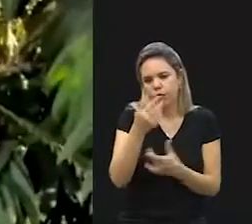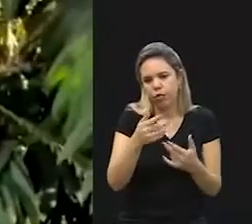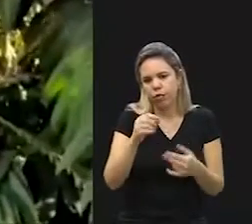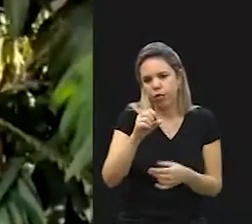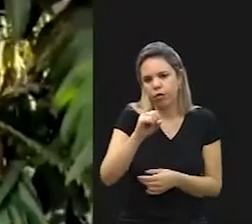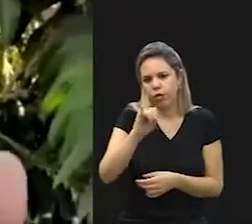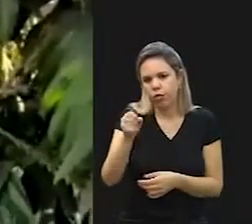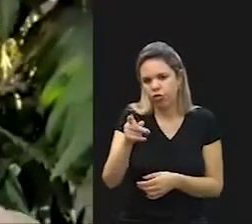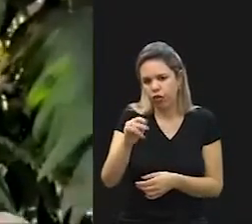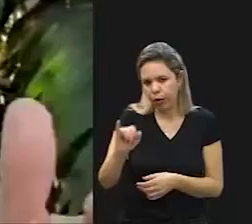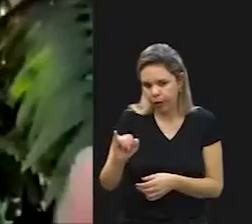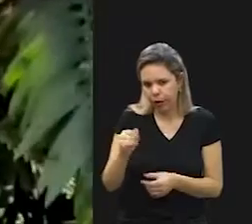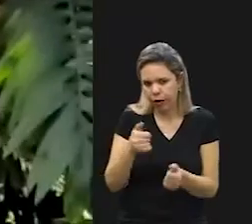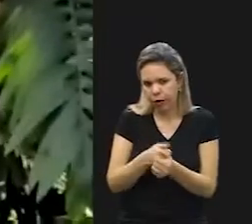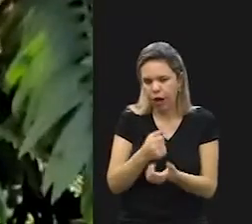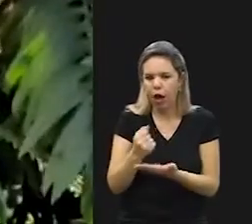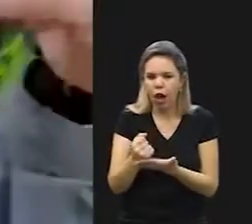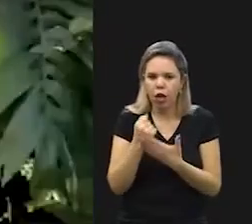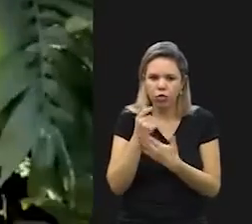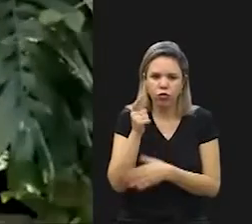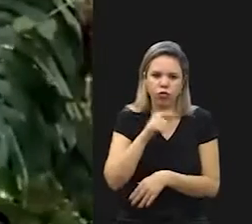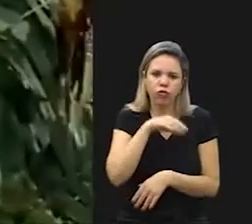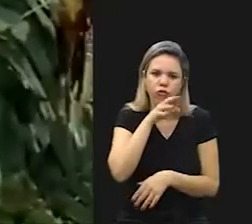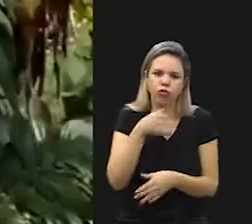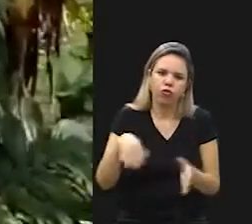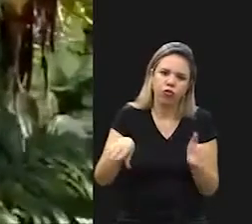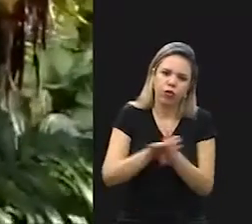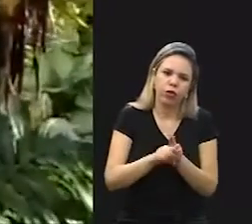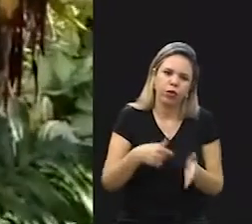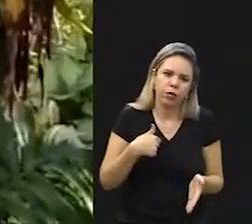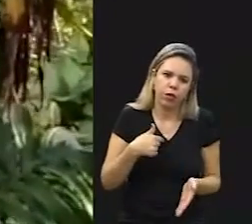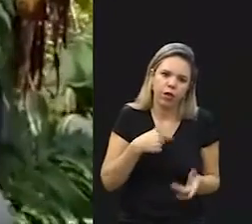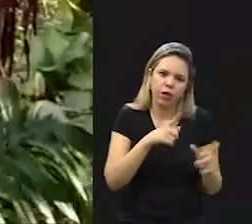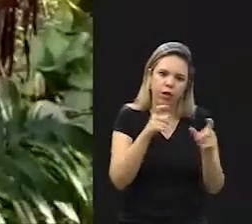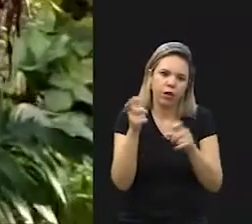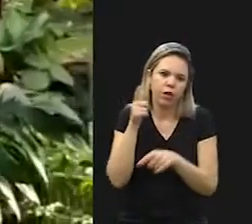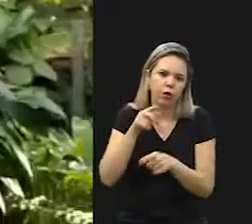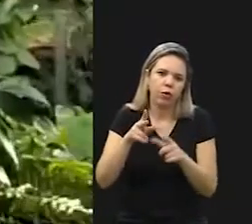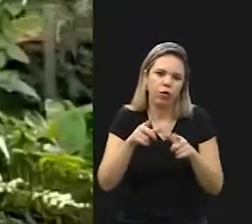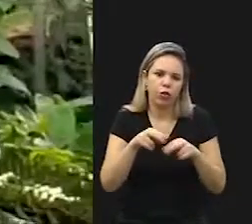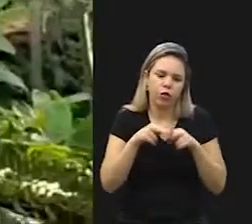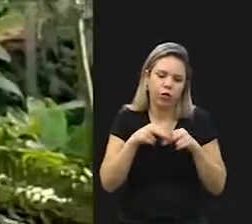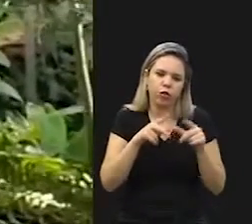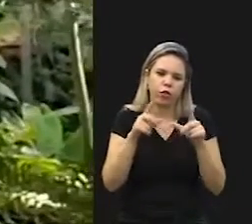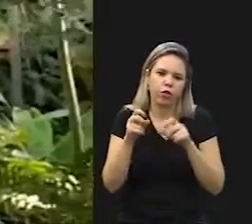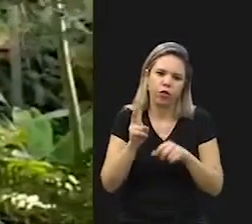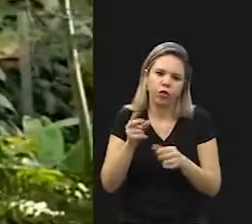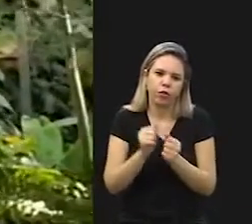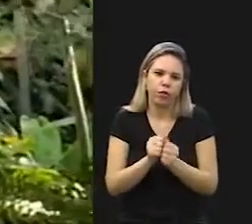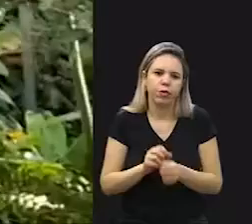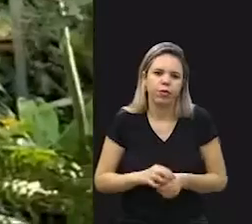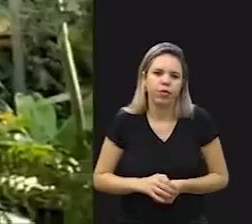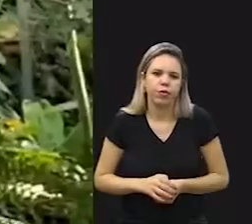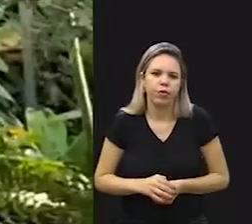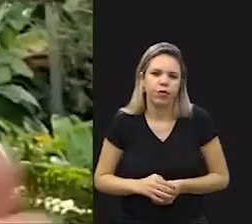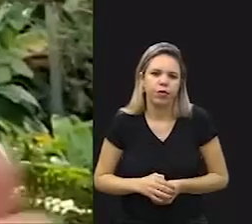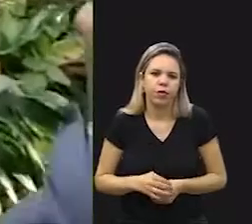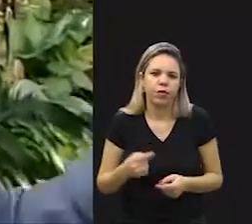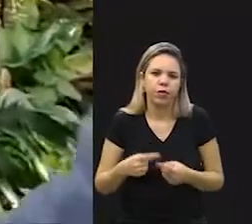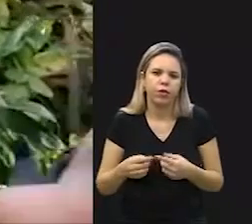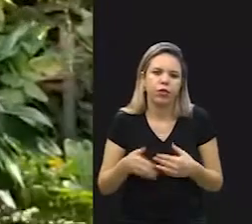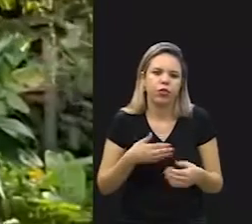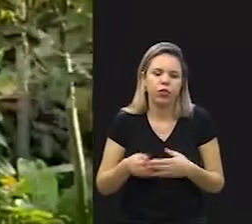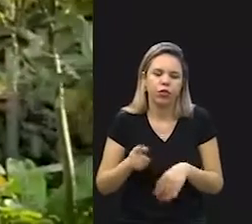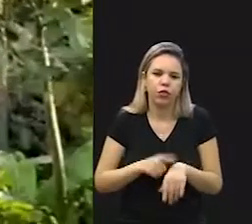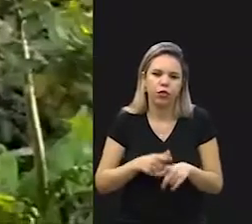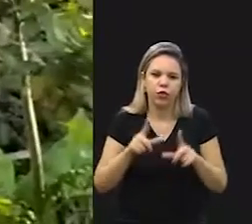Japi, então isso ajuda muito com que os animais venham até mim. E até por isso que eu ando sempre com a câmera muito próxima de mim, porque a qualquer